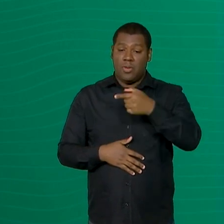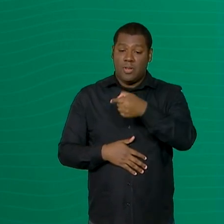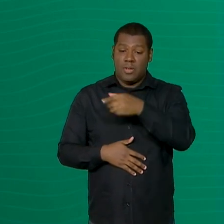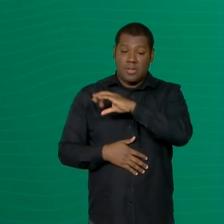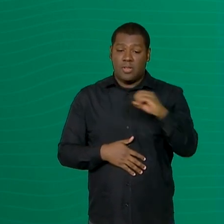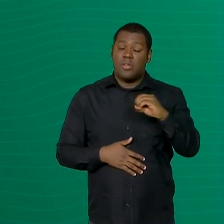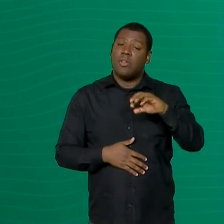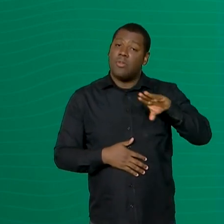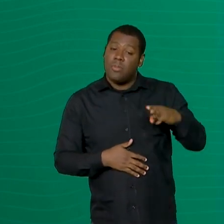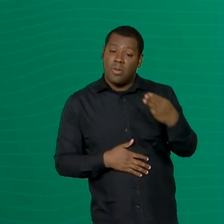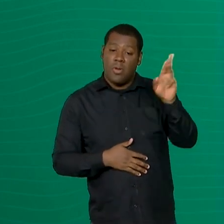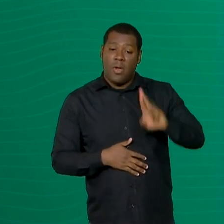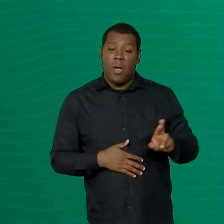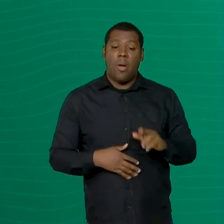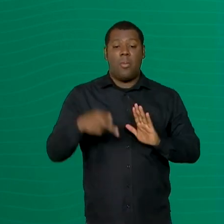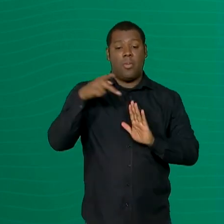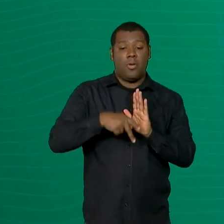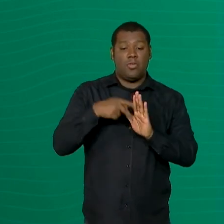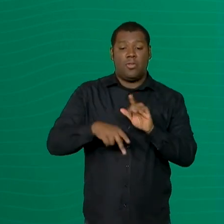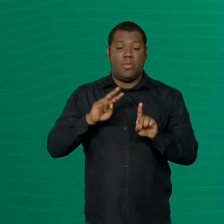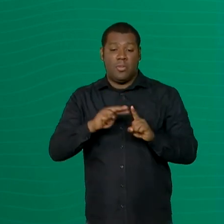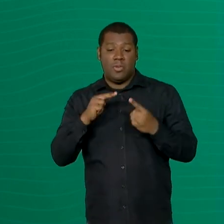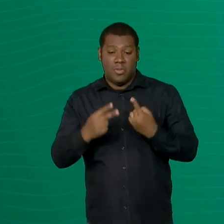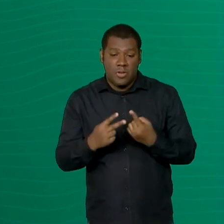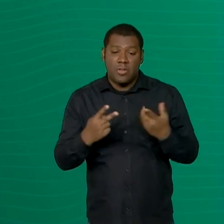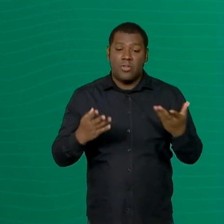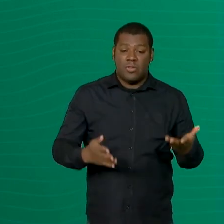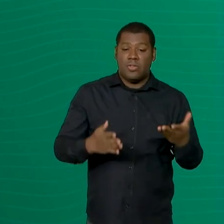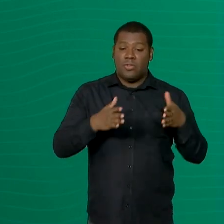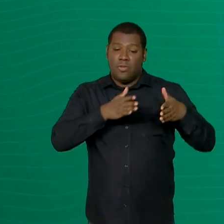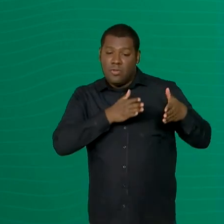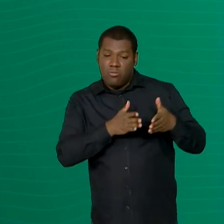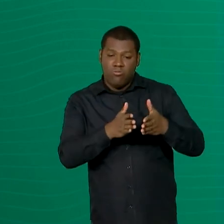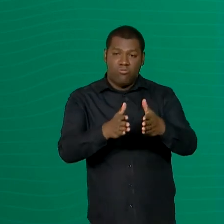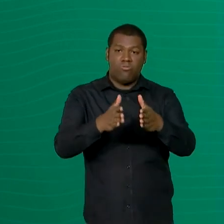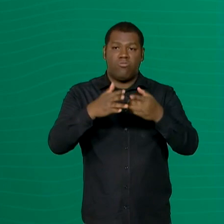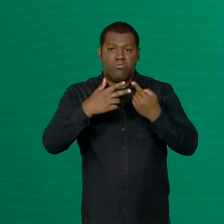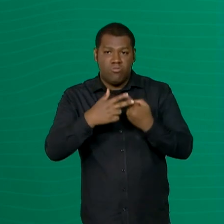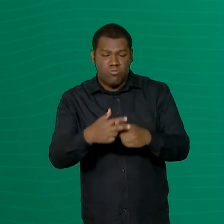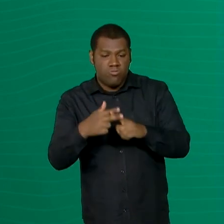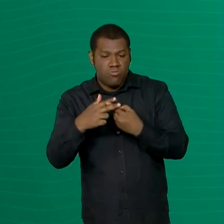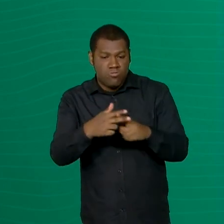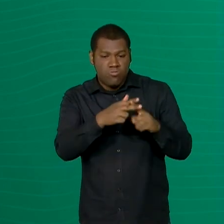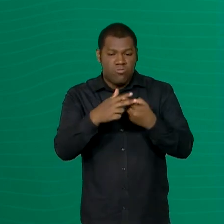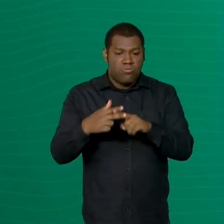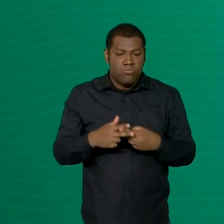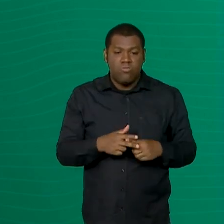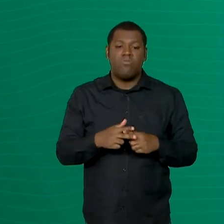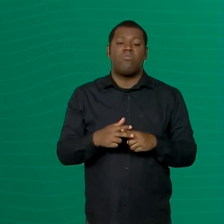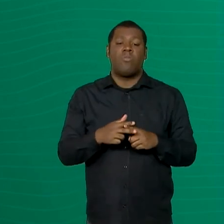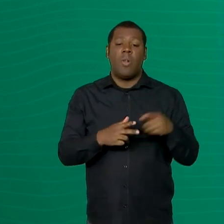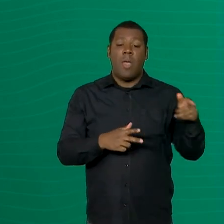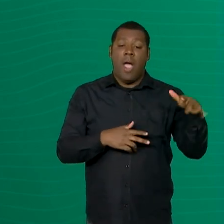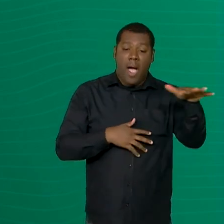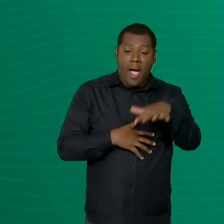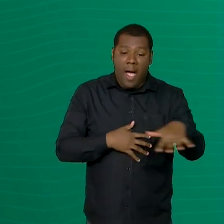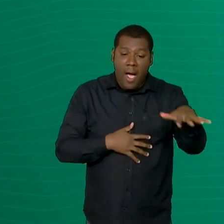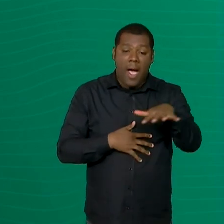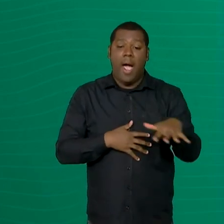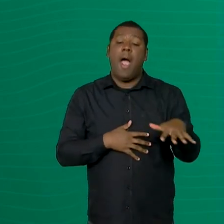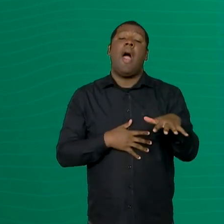reais. O projeto prevê duplicações, faixas adicionais, vias marginais, ciclovias,